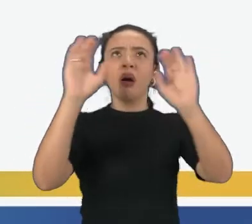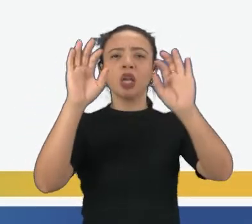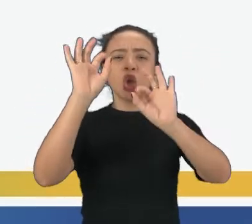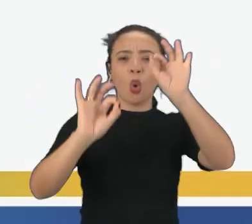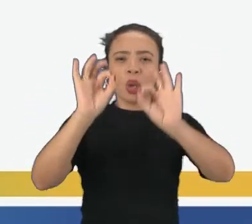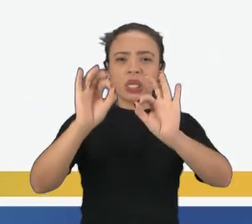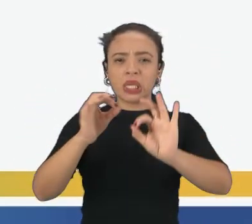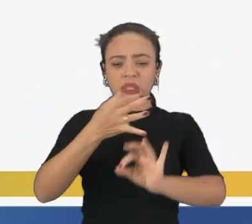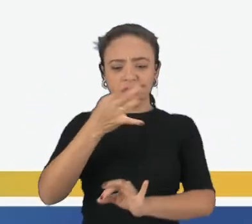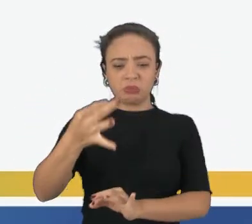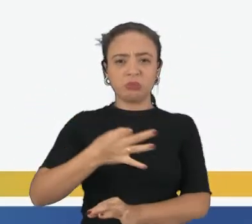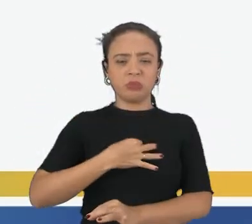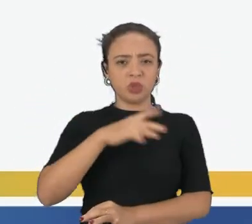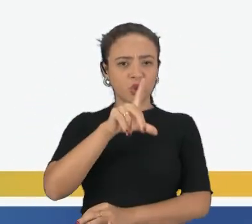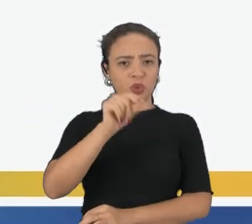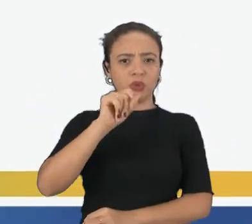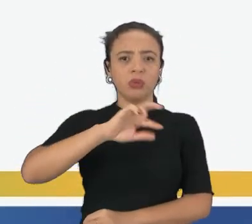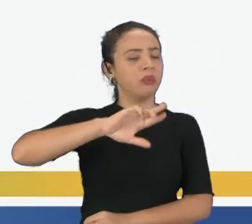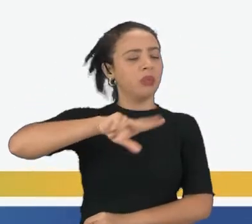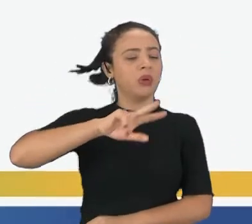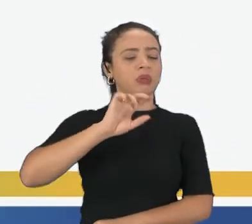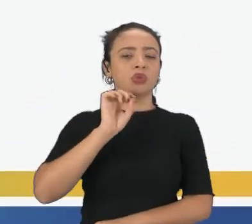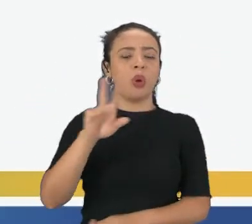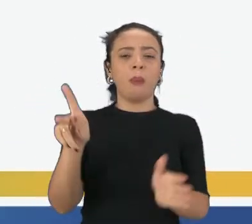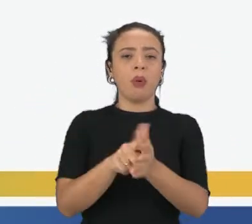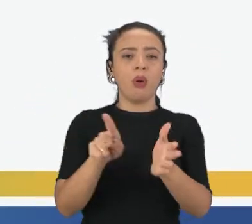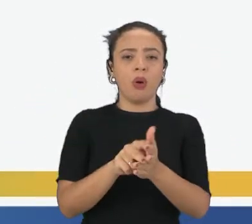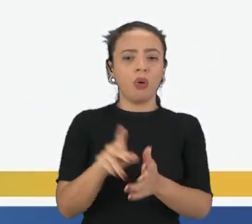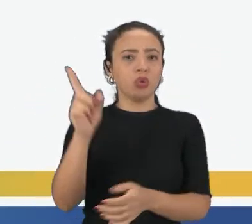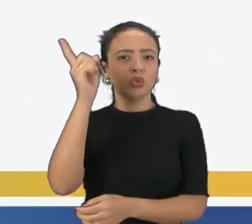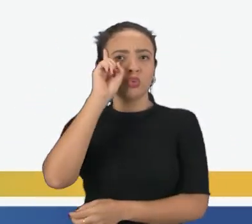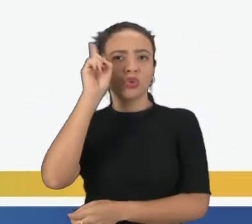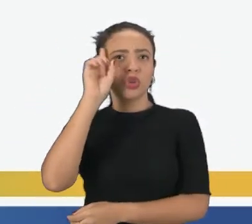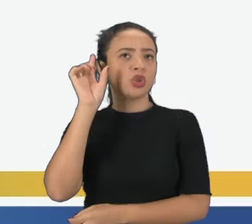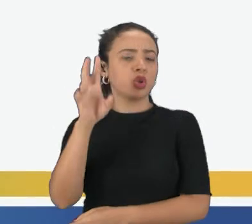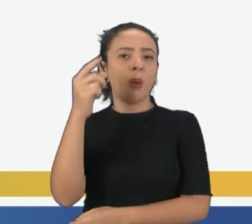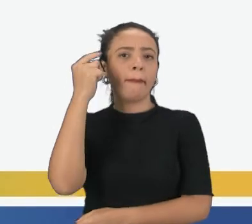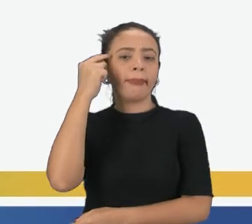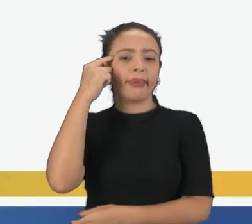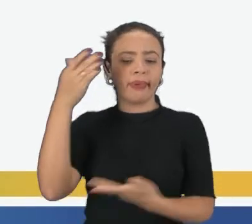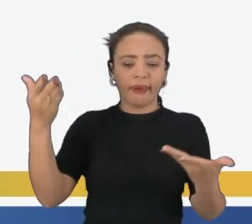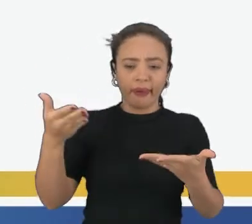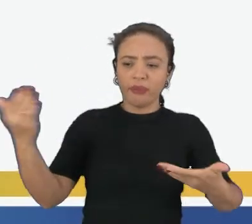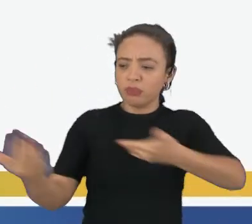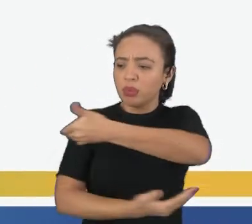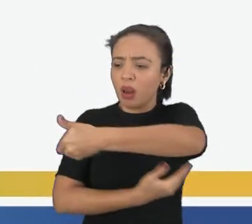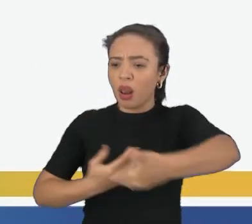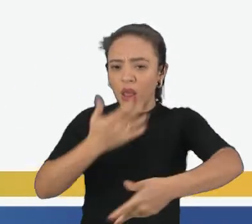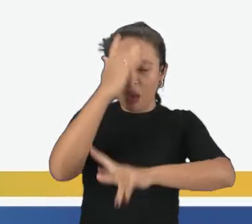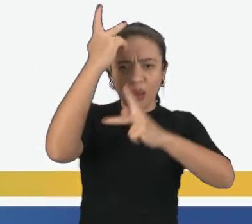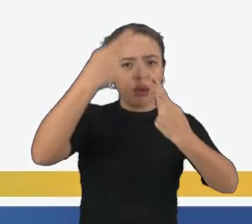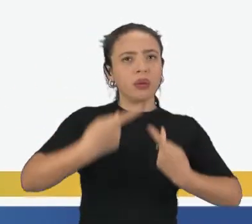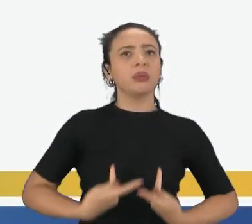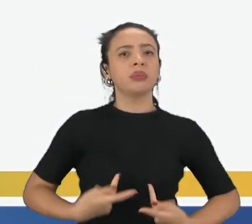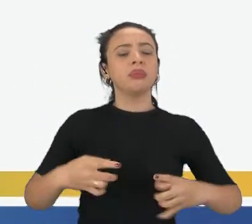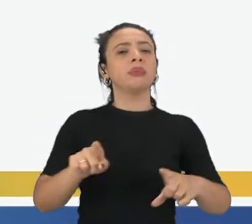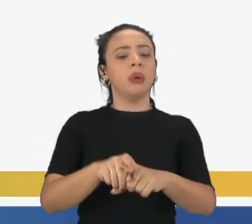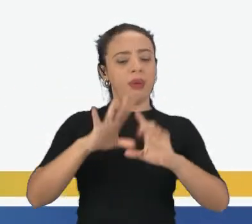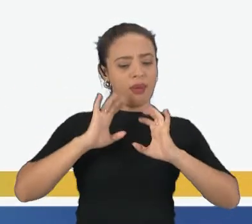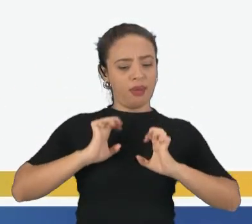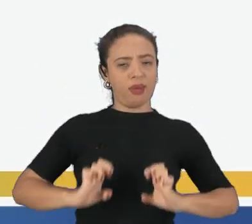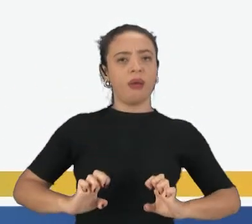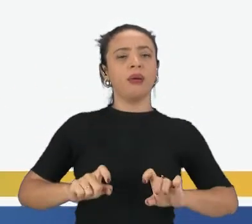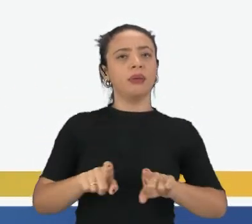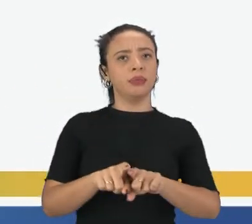decisões sempre prática do dia a dia vai pensar nas questões do convívio humano Nas questões